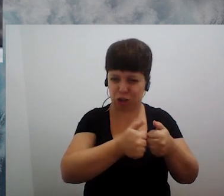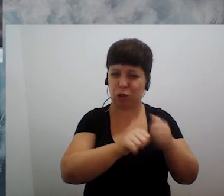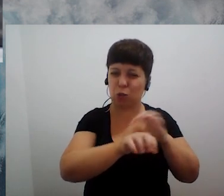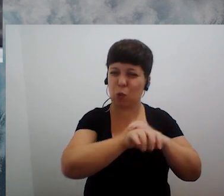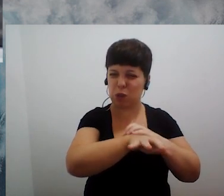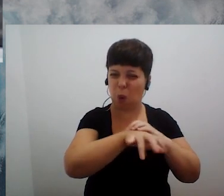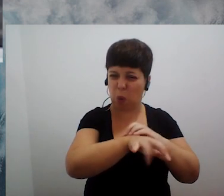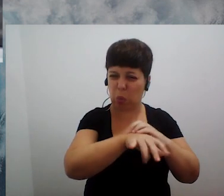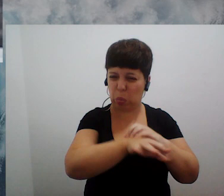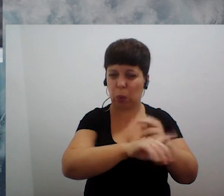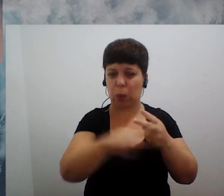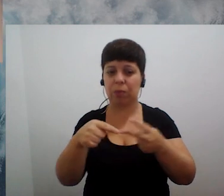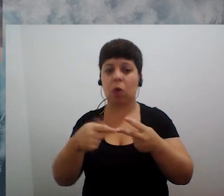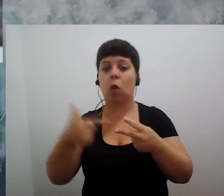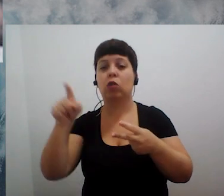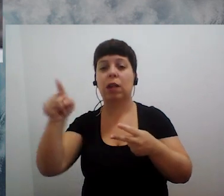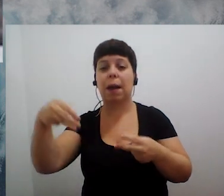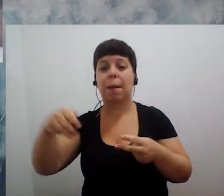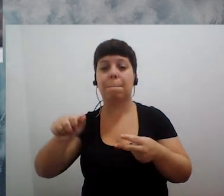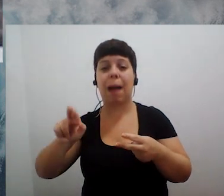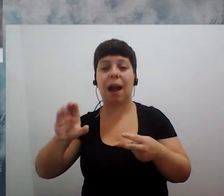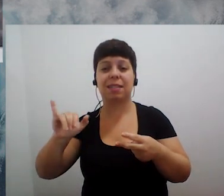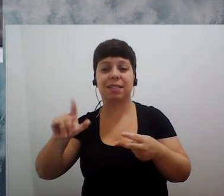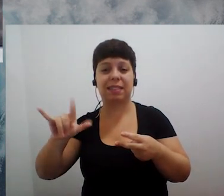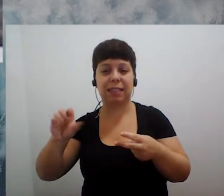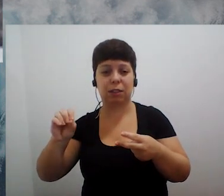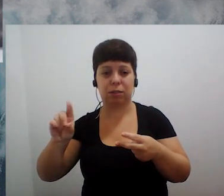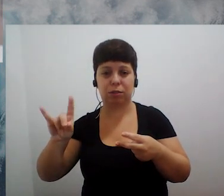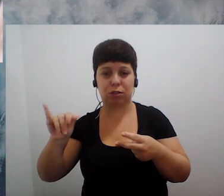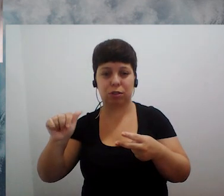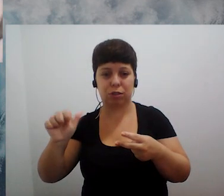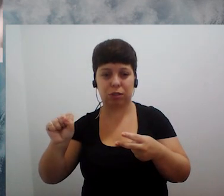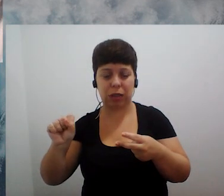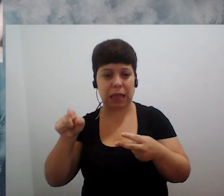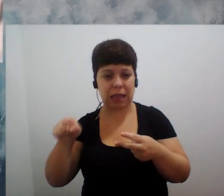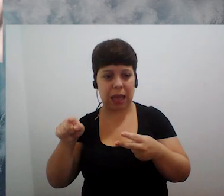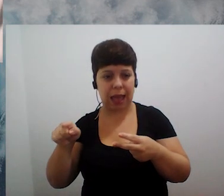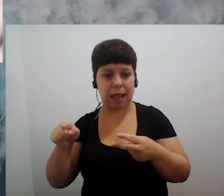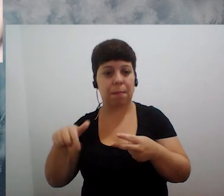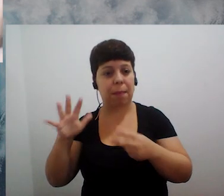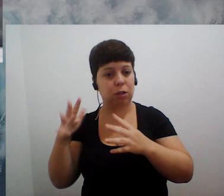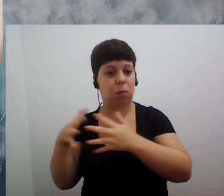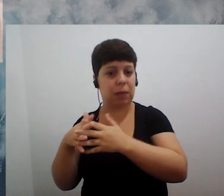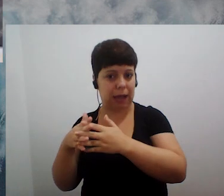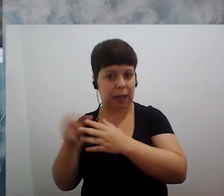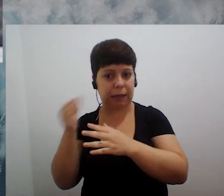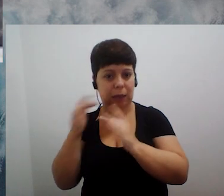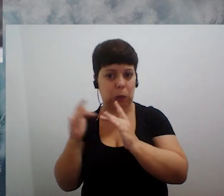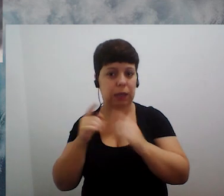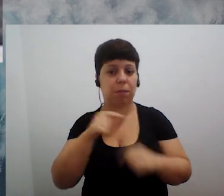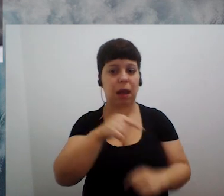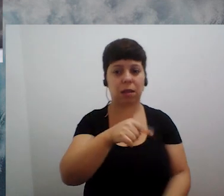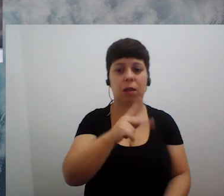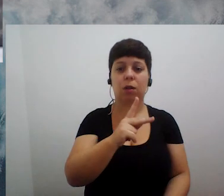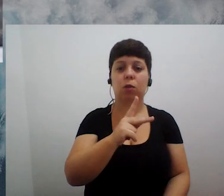esgoto caindo o tempo todo. E tem uma outra que fica lá em Marcílio Dias. Só que a de Marcílio é um pouquinho mais complicadinha da gente articular.